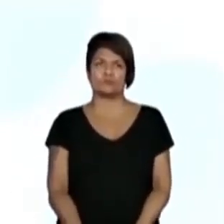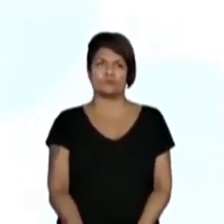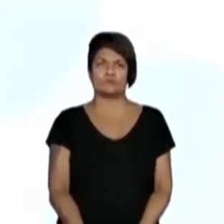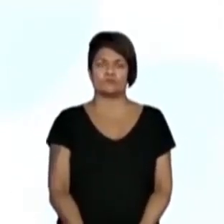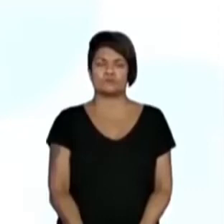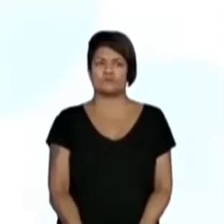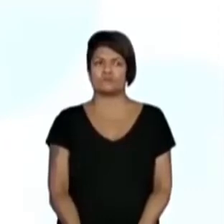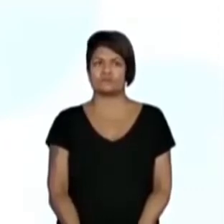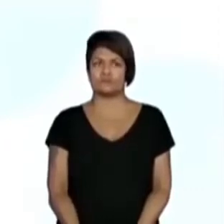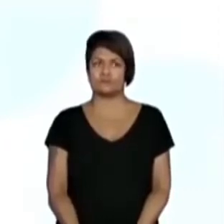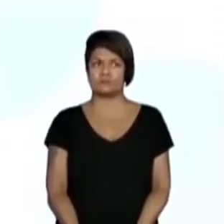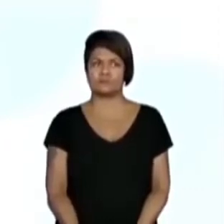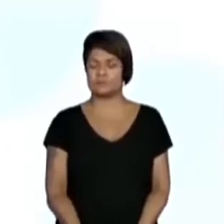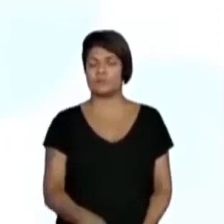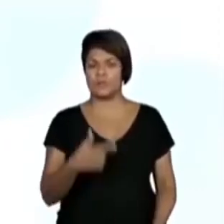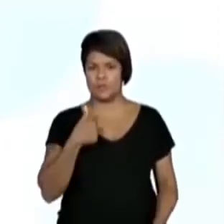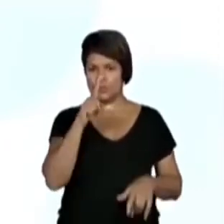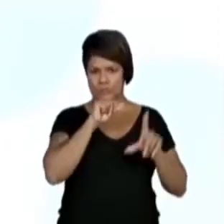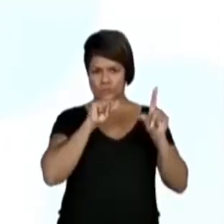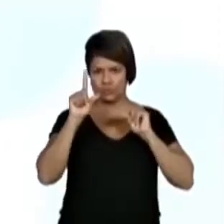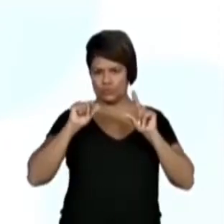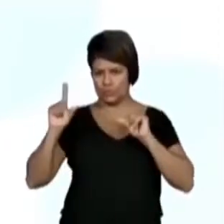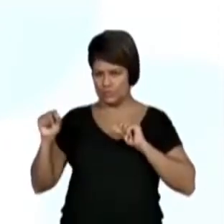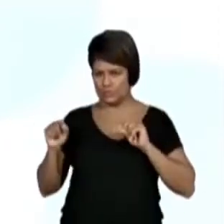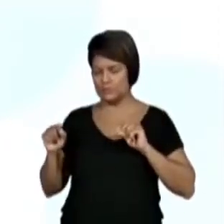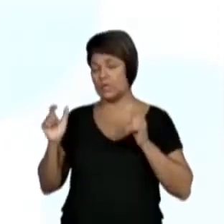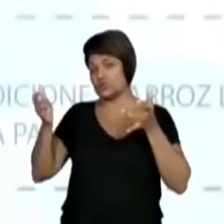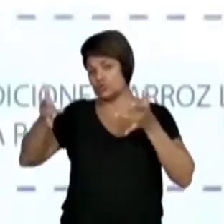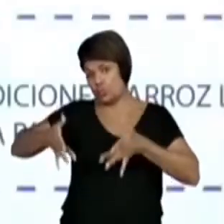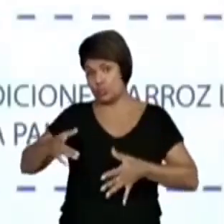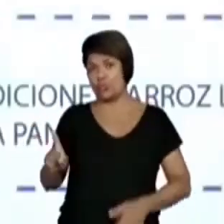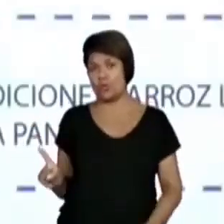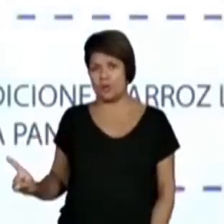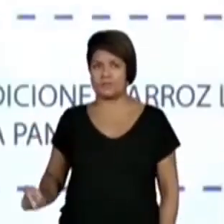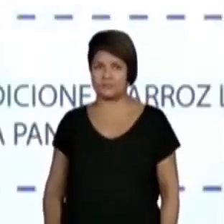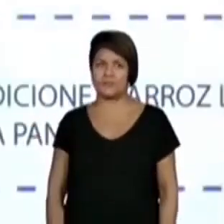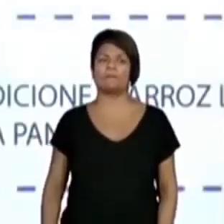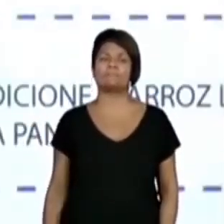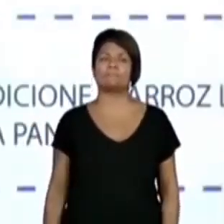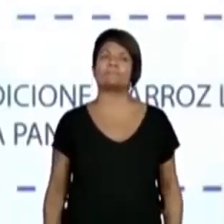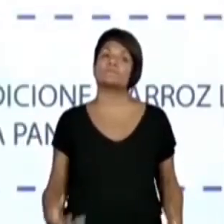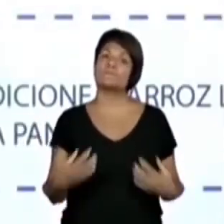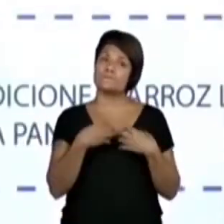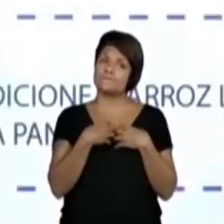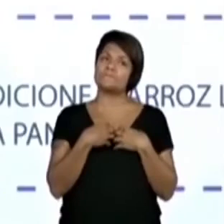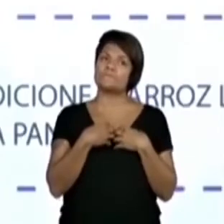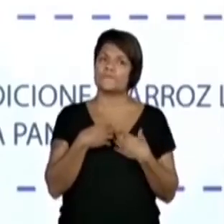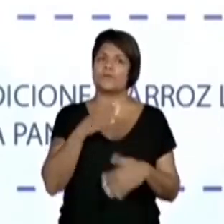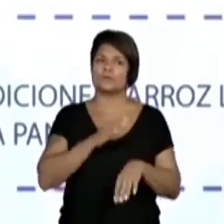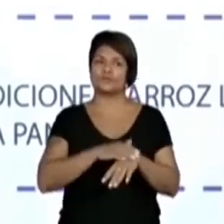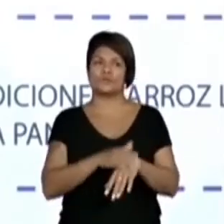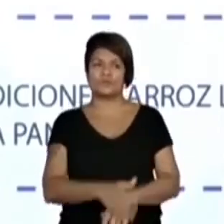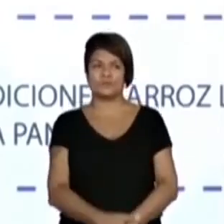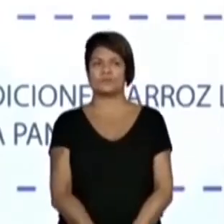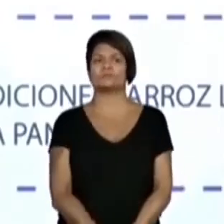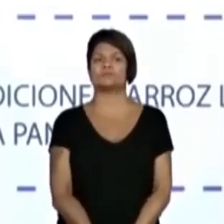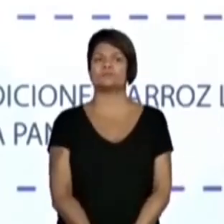das que sobraram da minha escolha dos ingredientes, eu tenho o modo de fazer.